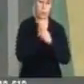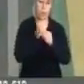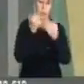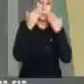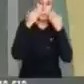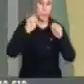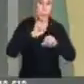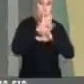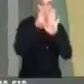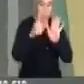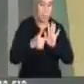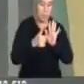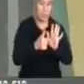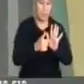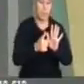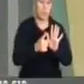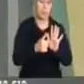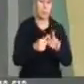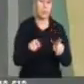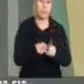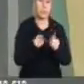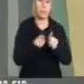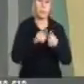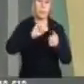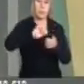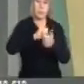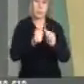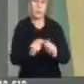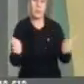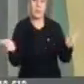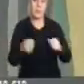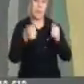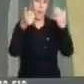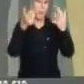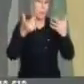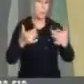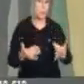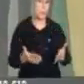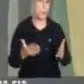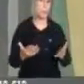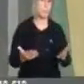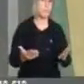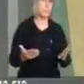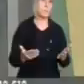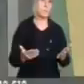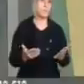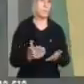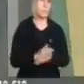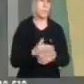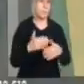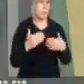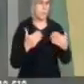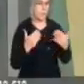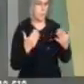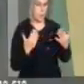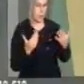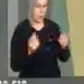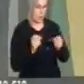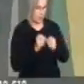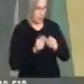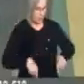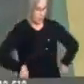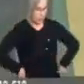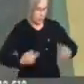transparentes e adequadamente justificadas, e não da realização de